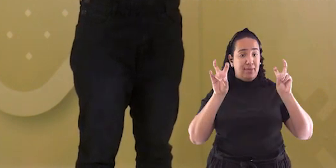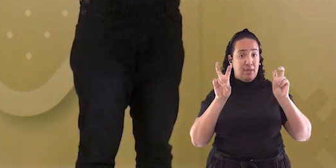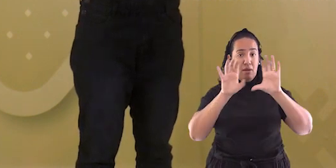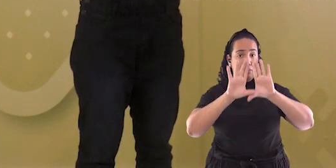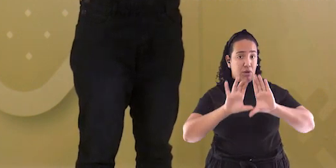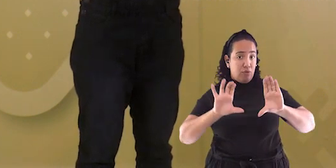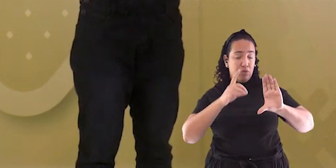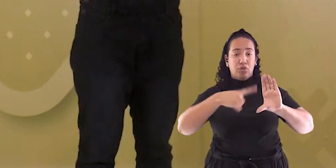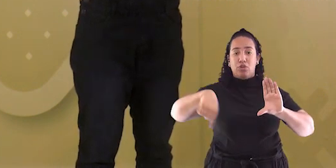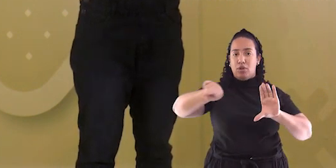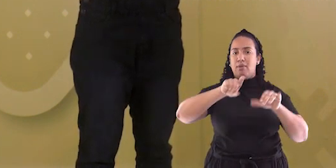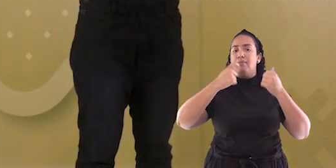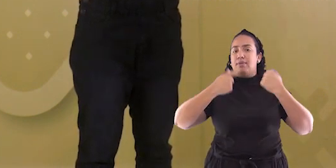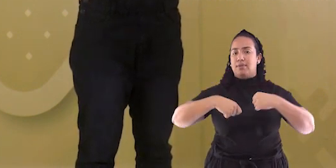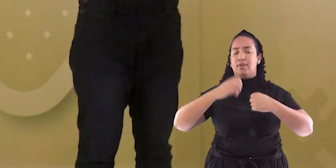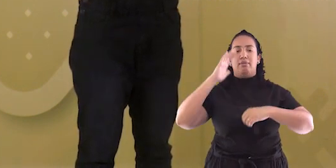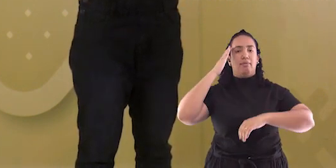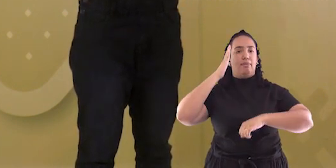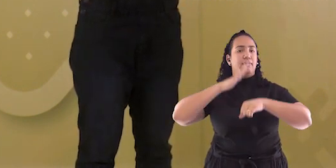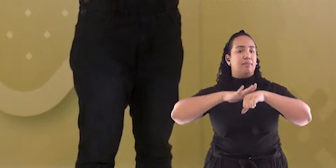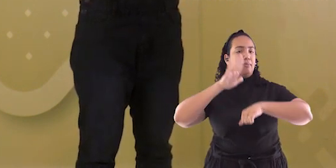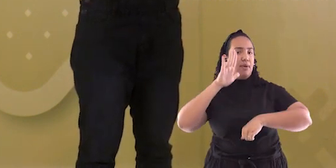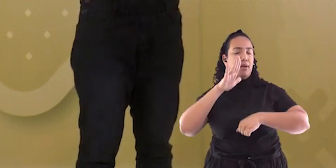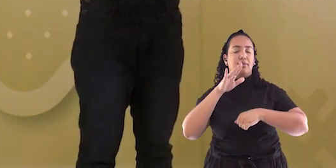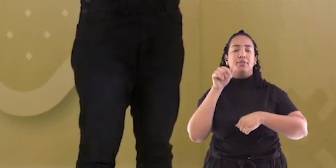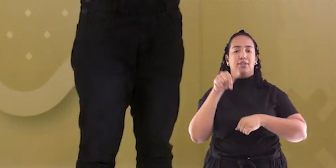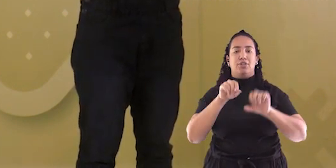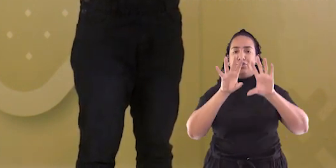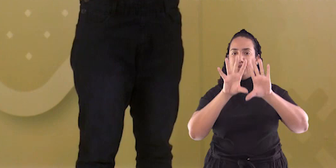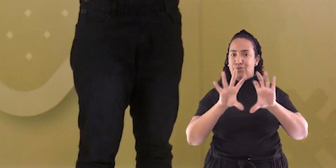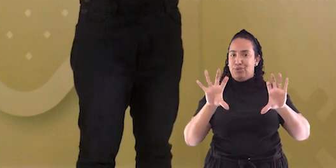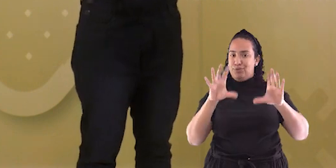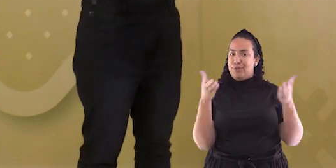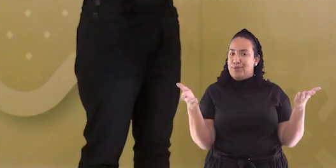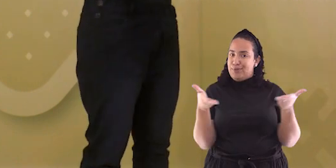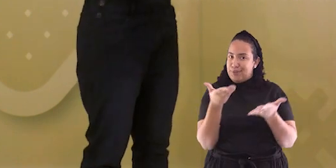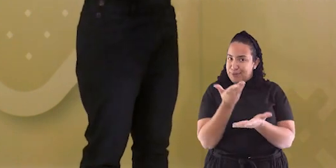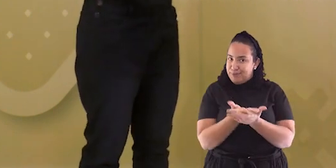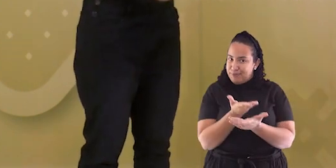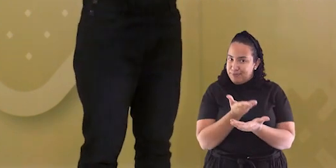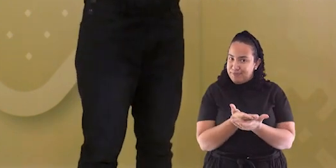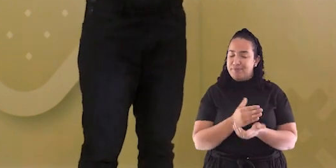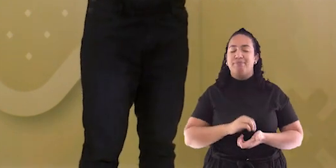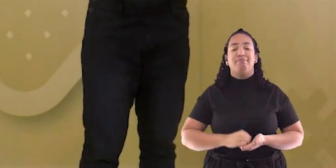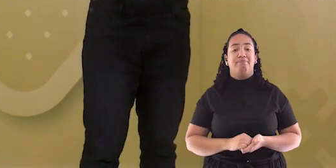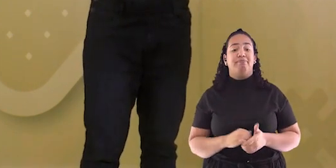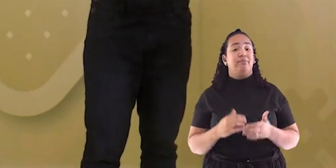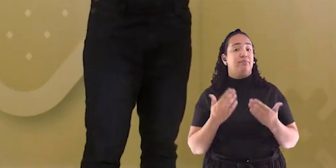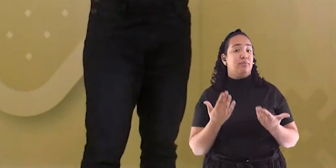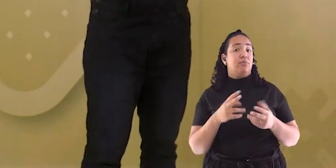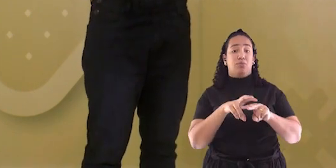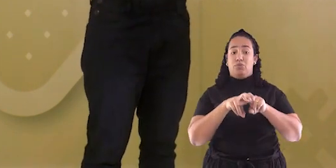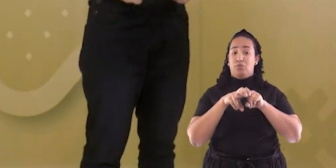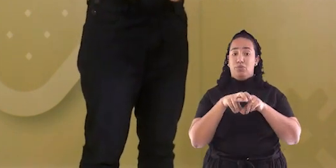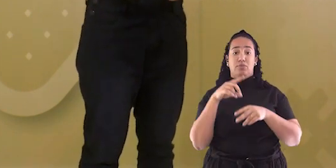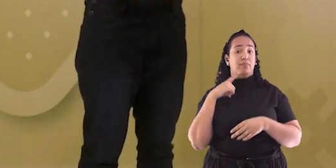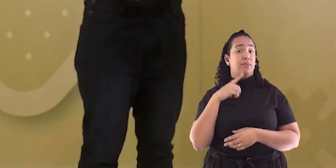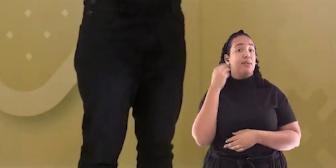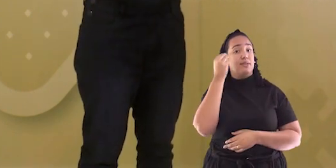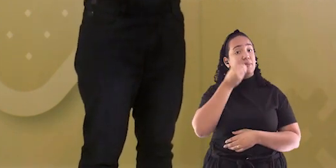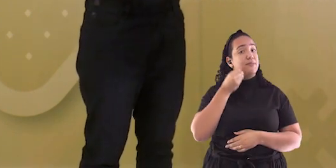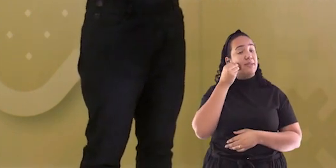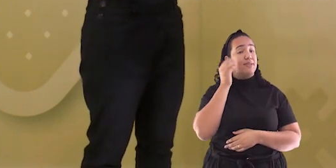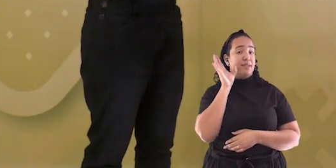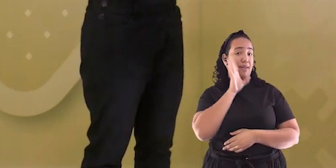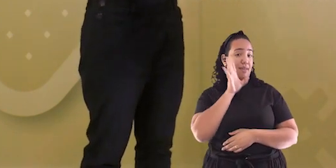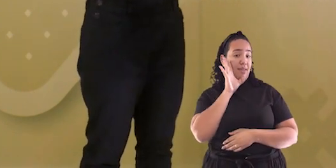entenda mais sobre isso, né? O nosso objeto de estudo, as nuvens, né? Por isso, teremos um experimento bem bacana hoje,